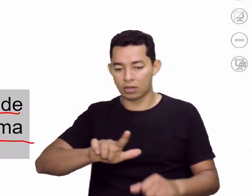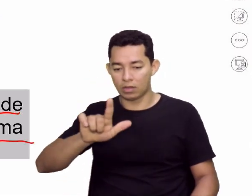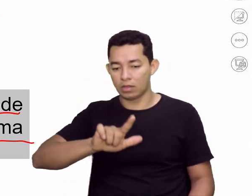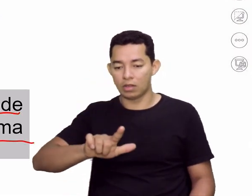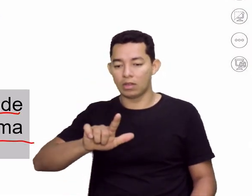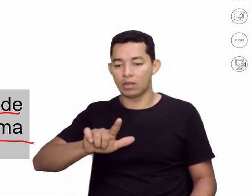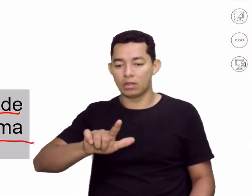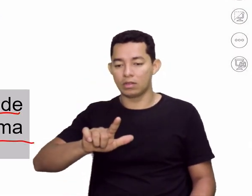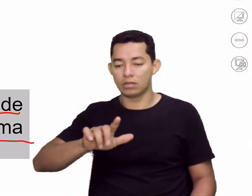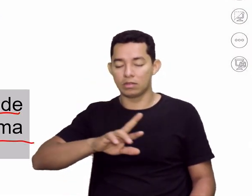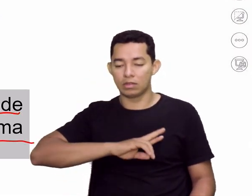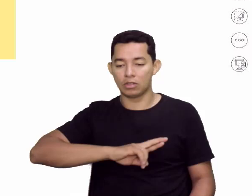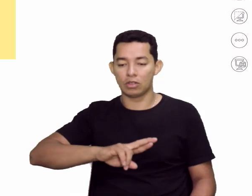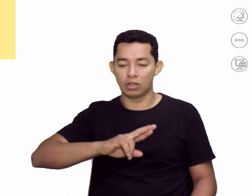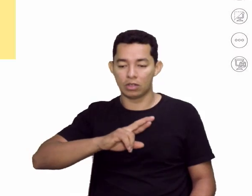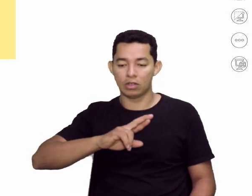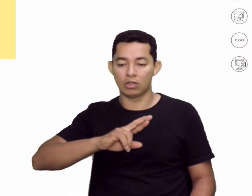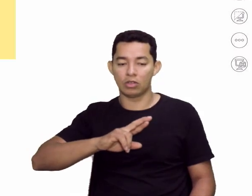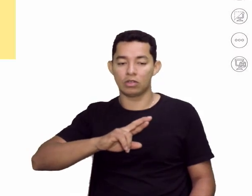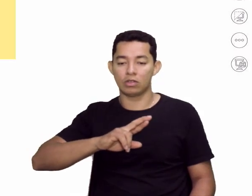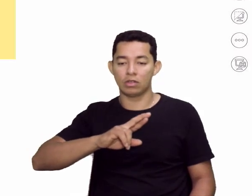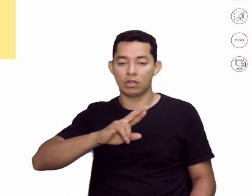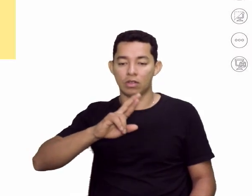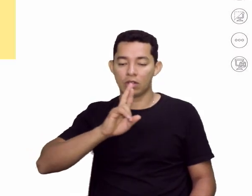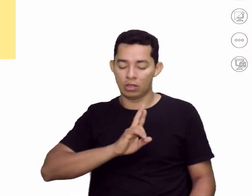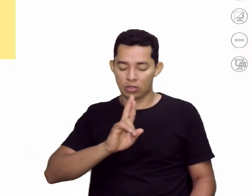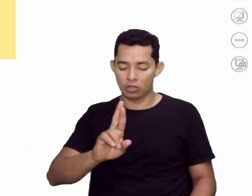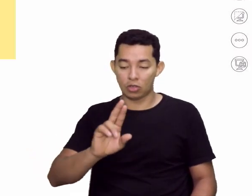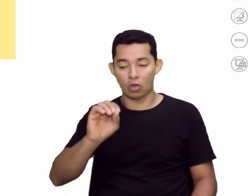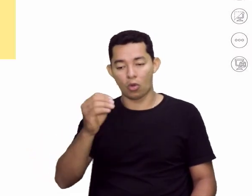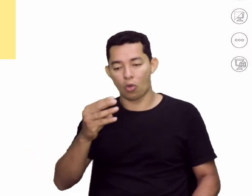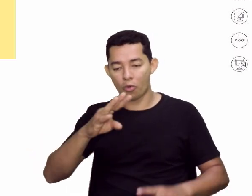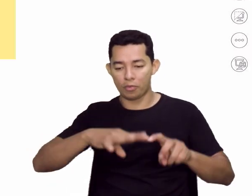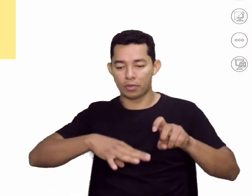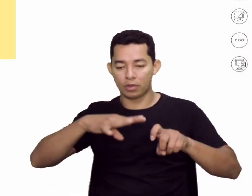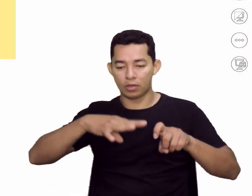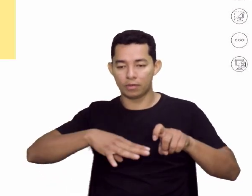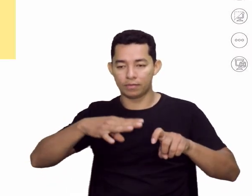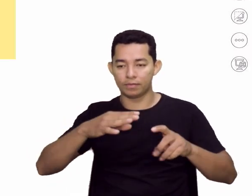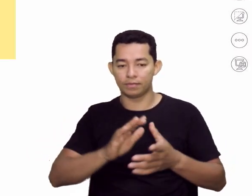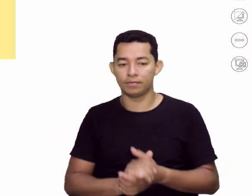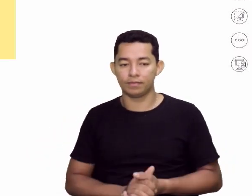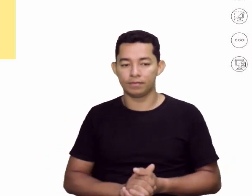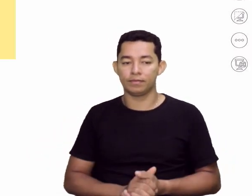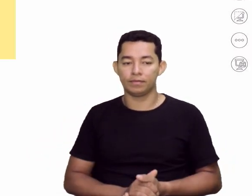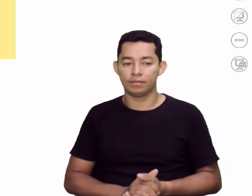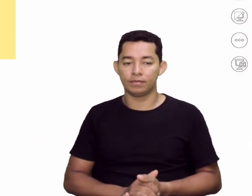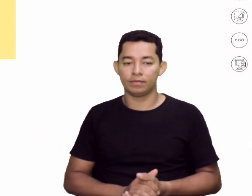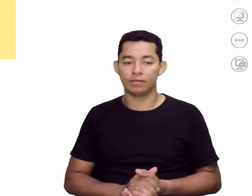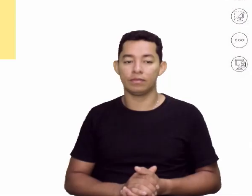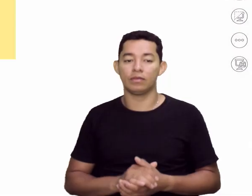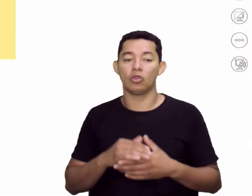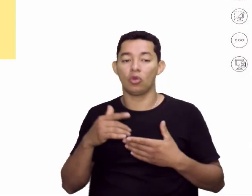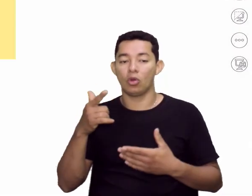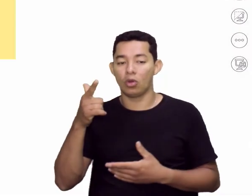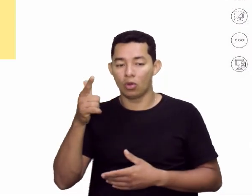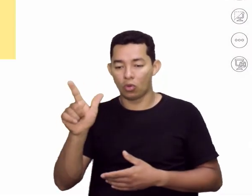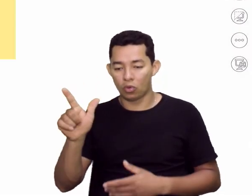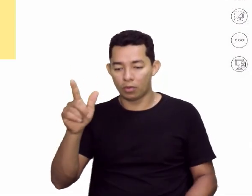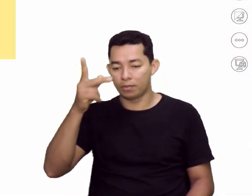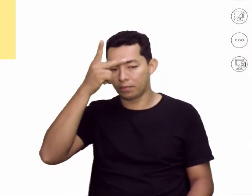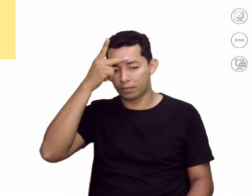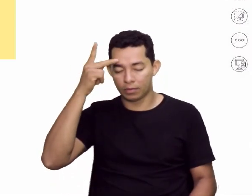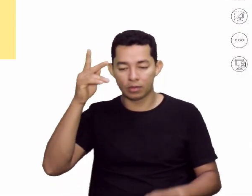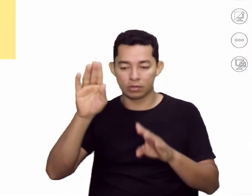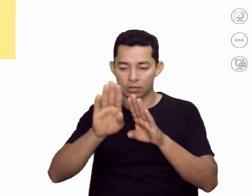religiosa ou mitológica. É isso? Então, o Mondrian, outro camarada aí, outro caba